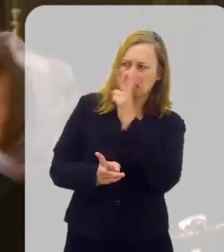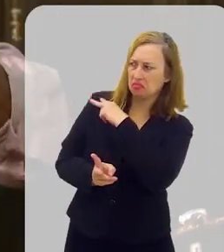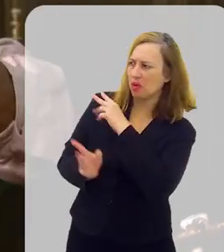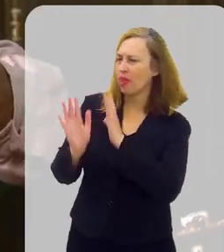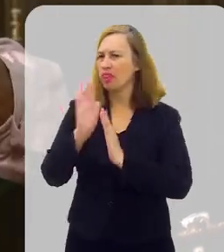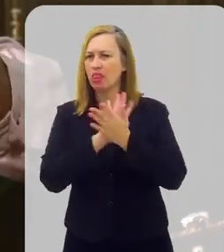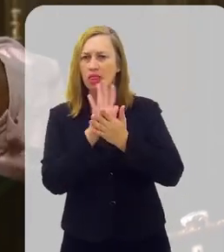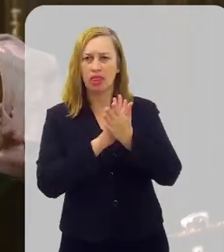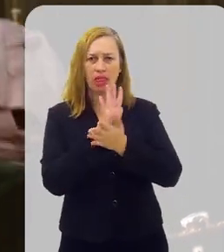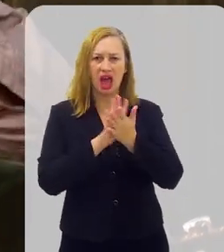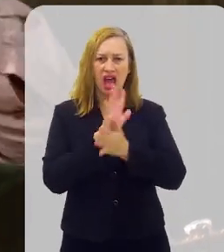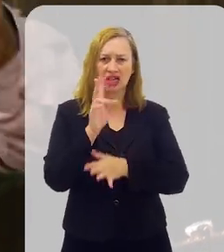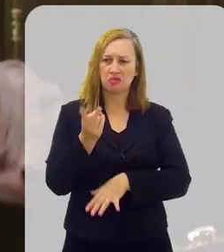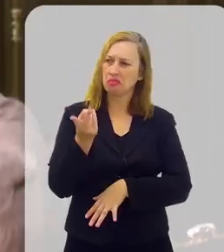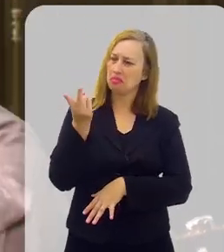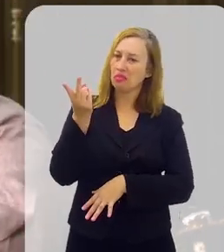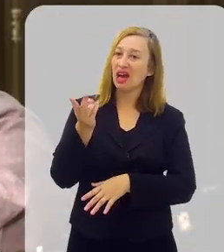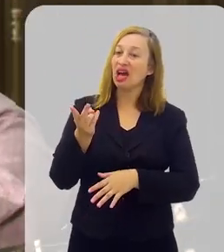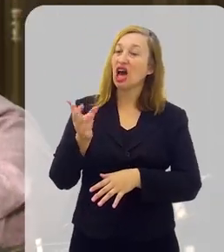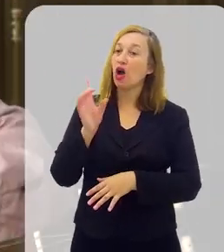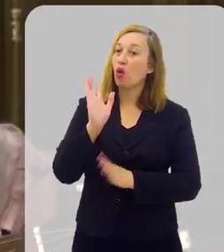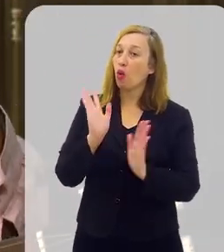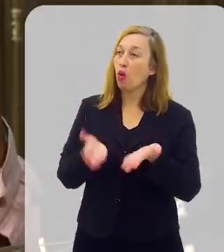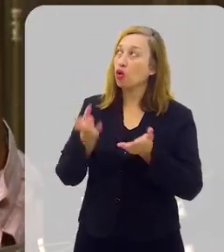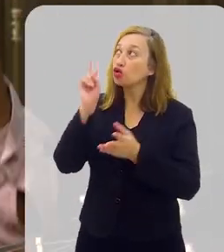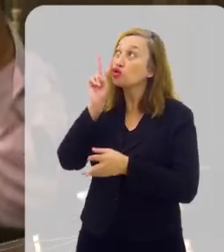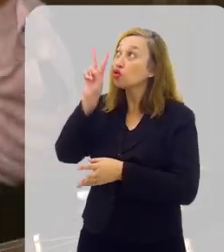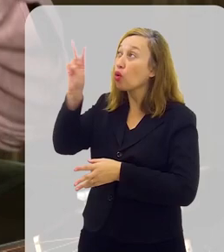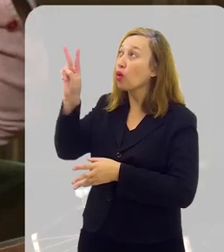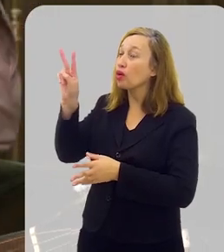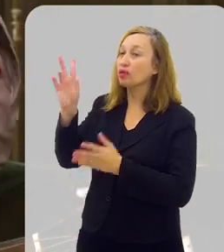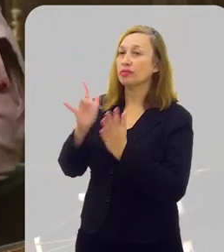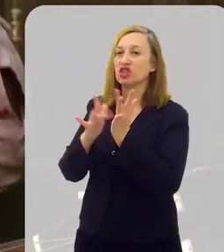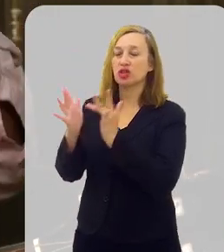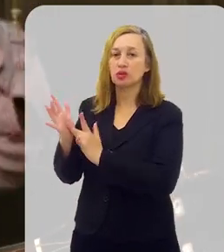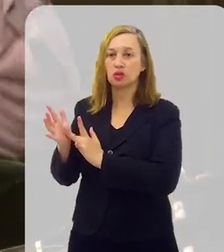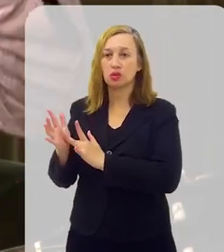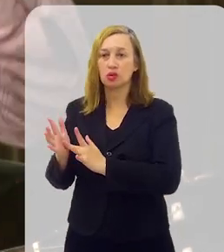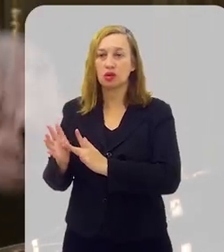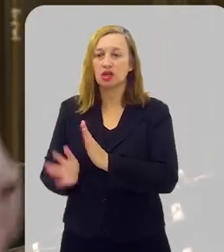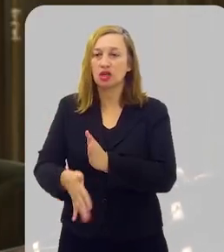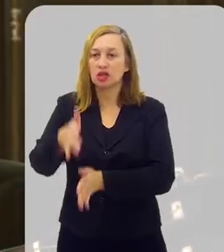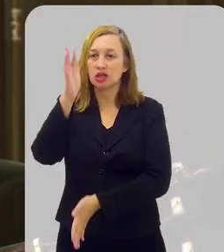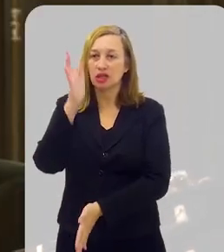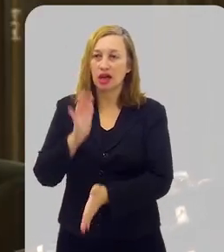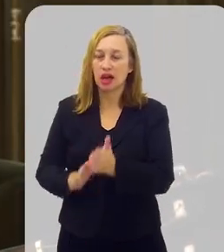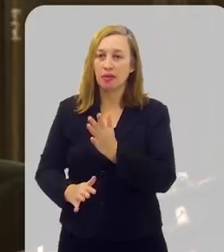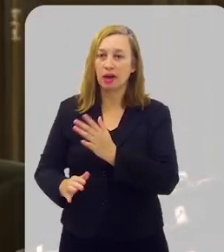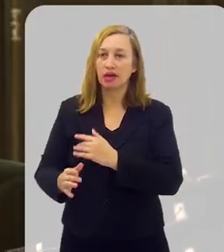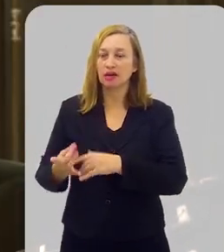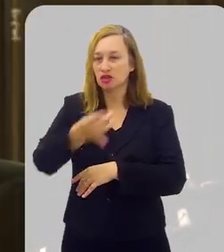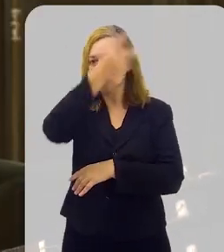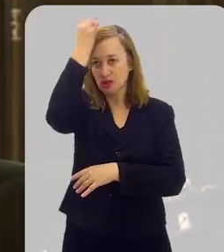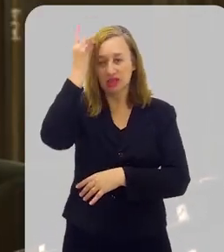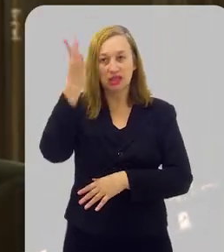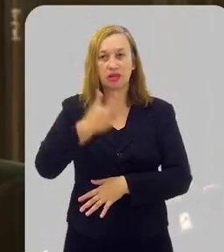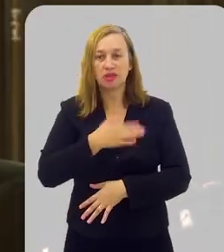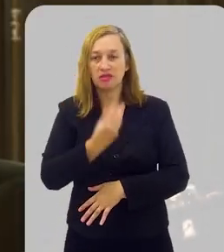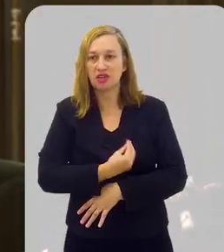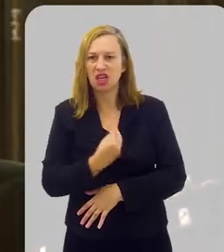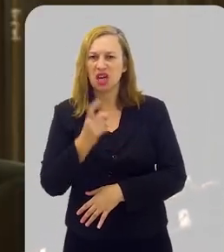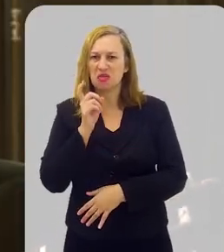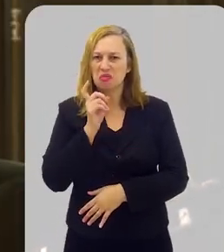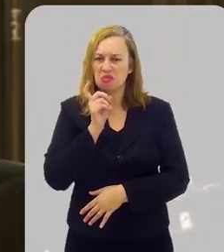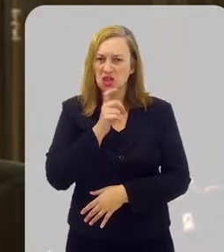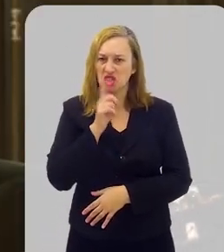a Cristo, sem olhar para a direita, sem olhar para a esquerda, e muito menos para trás. Hoje eu sou lavado e remido pelo sangue do